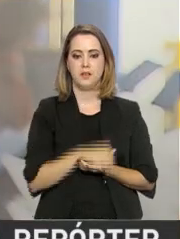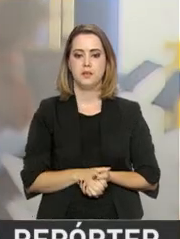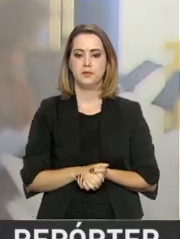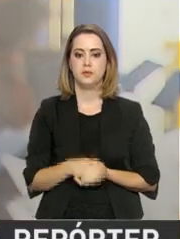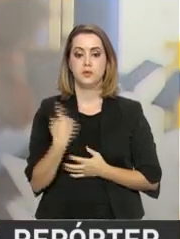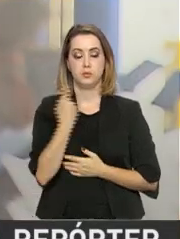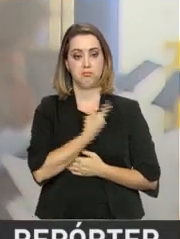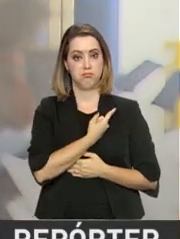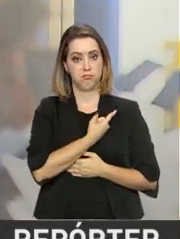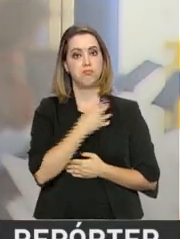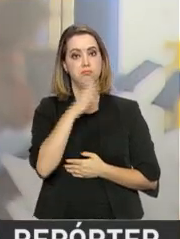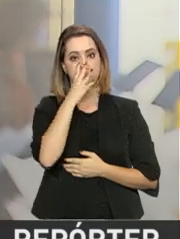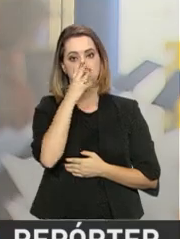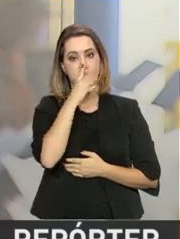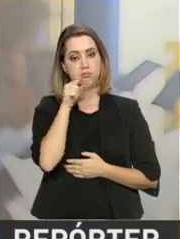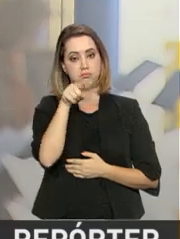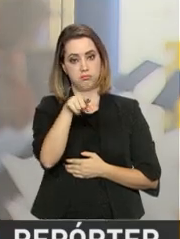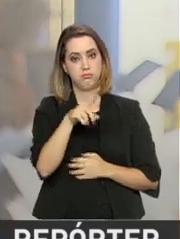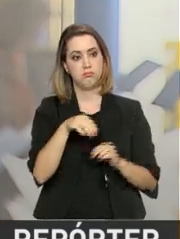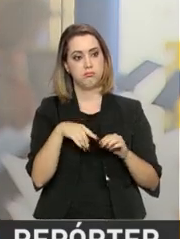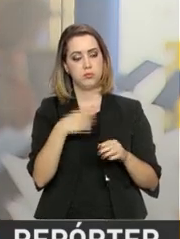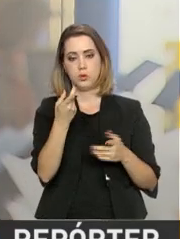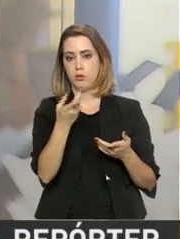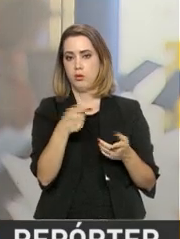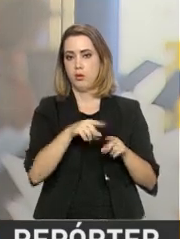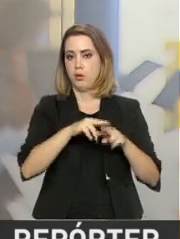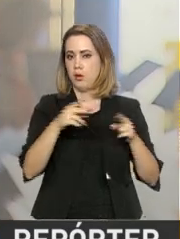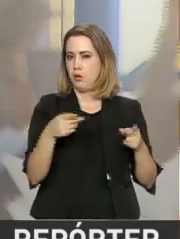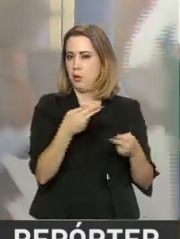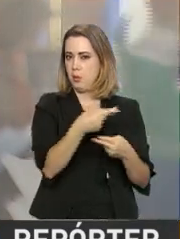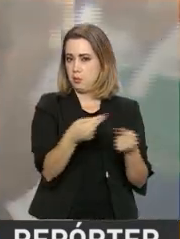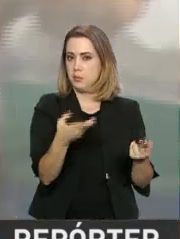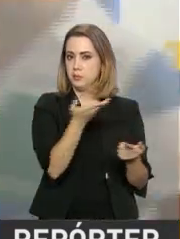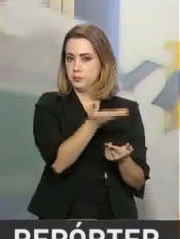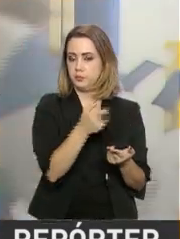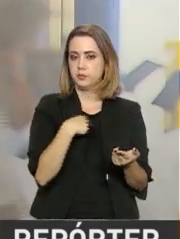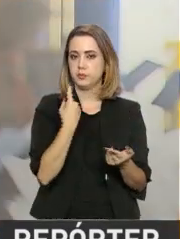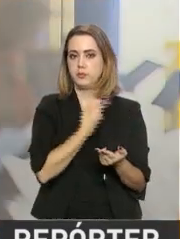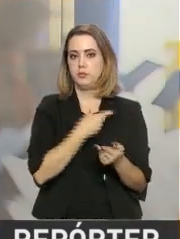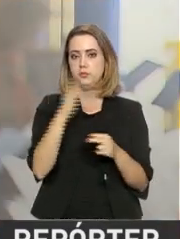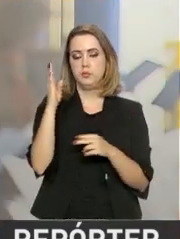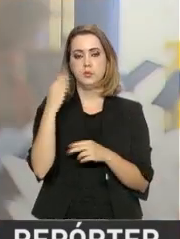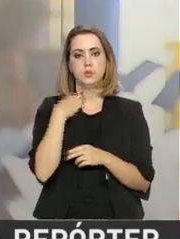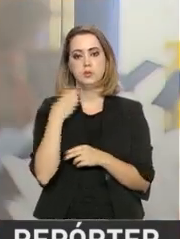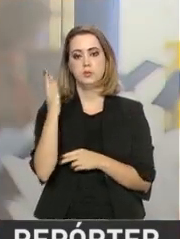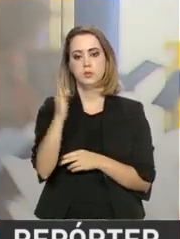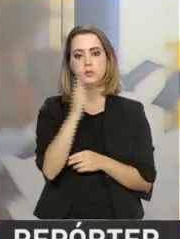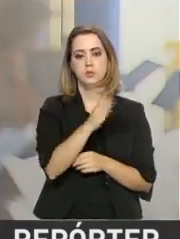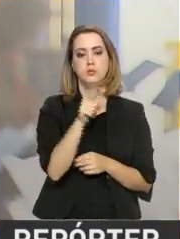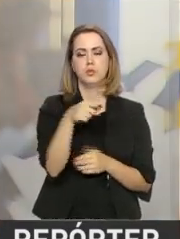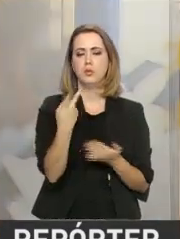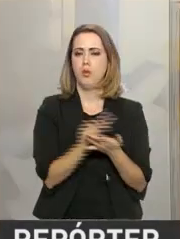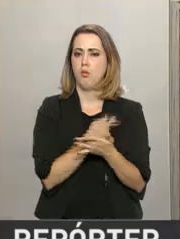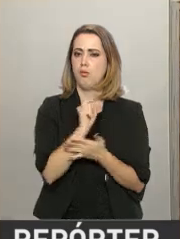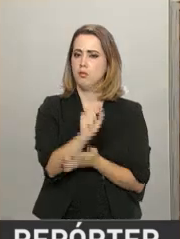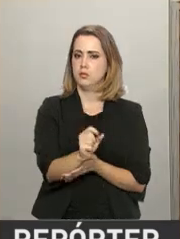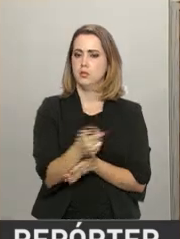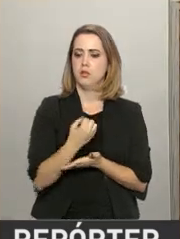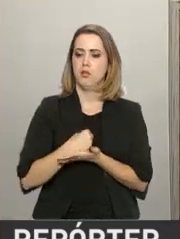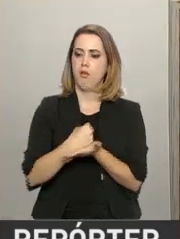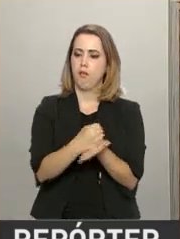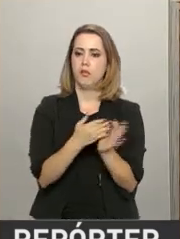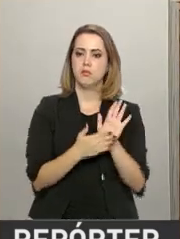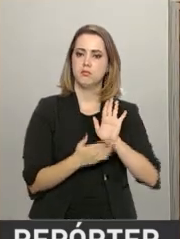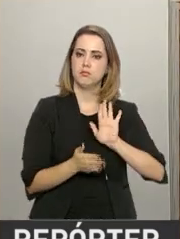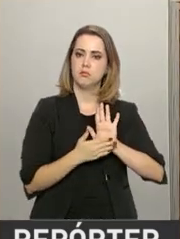interessamos bastante por ess tipo de obr de artes e é legal que do Banco do Brasil tem feito isso né Tem colocado essas obras de